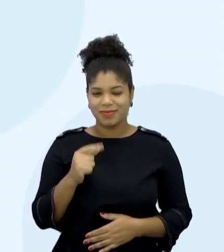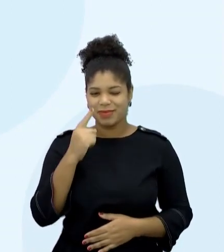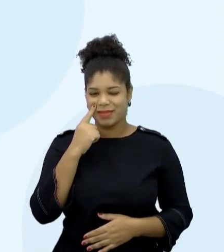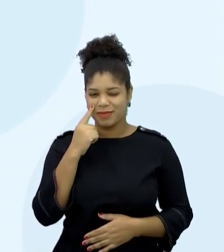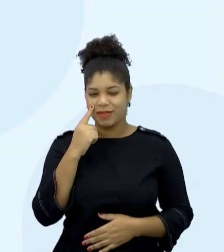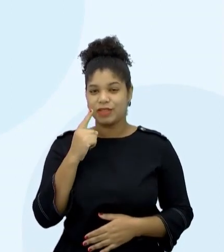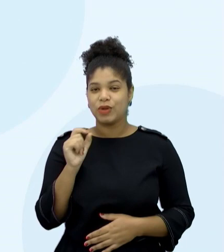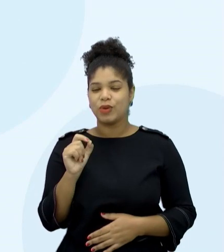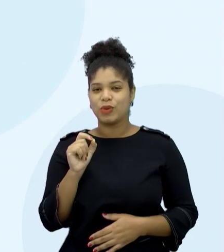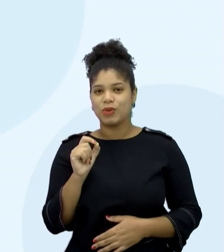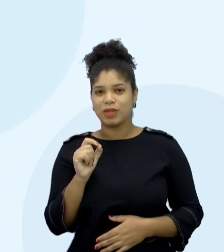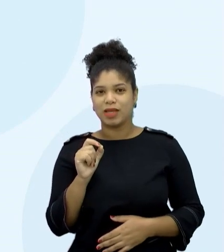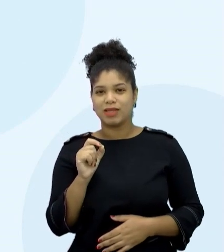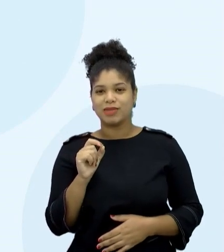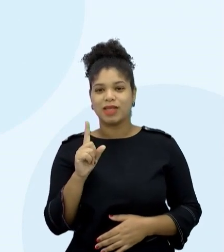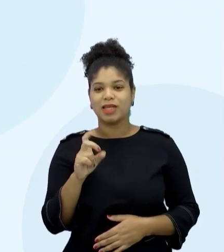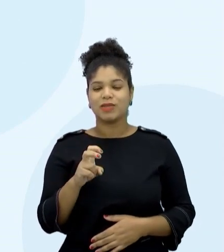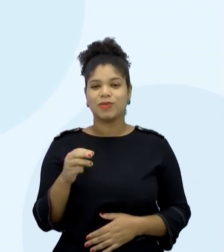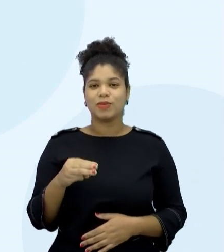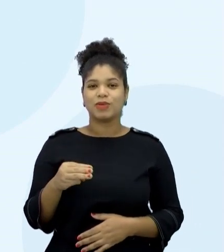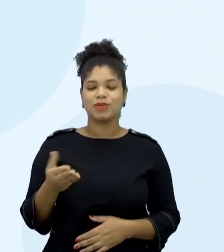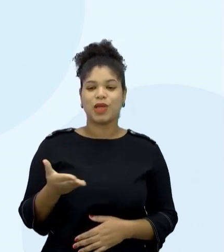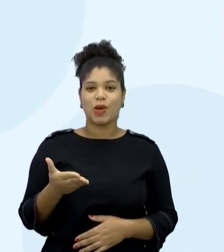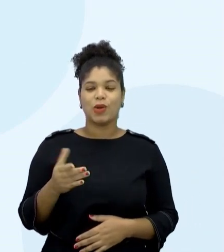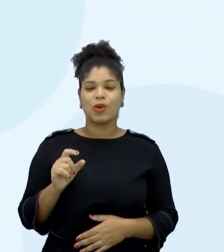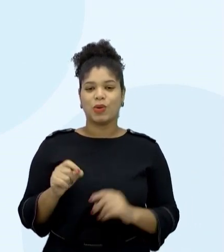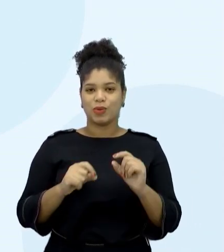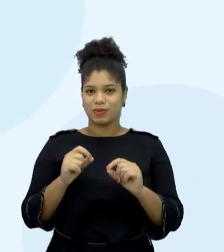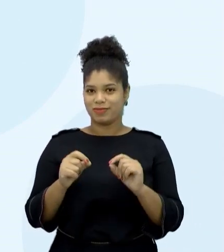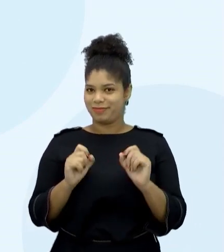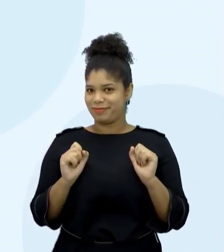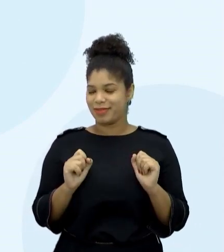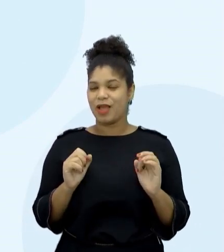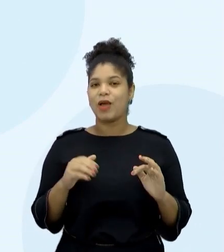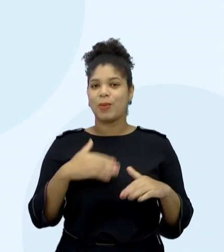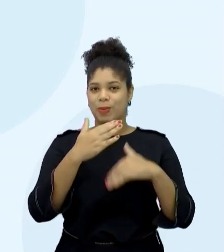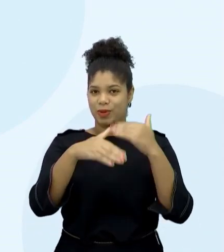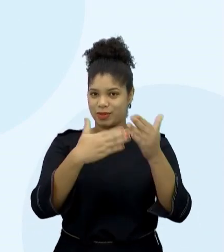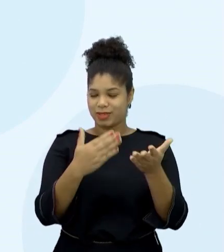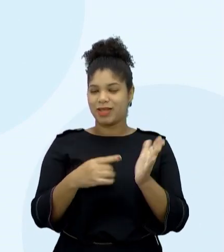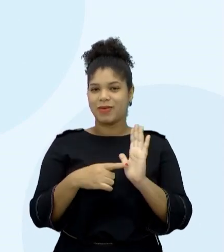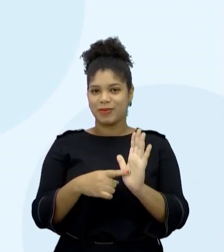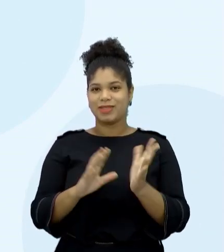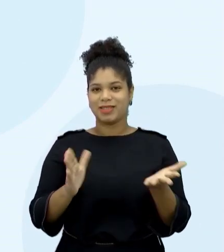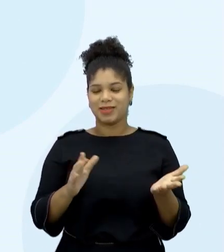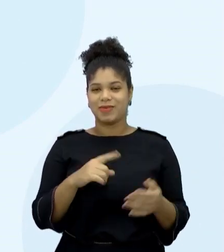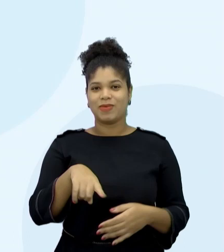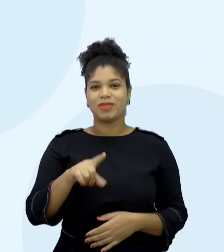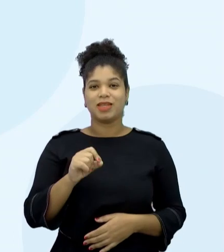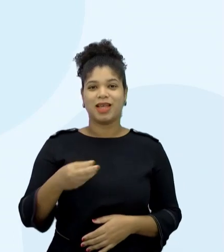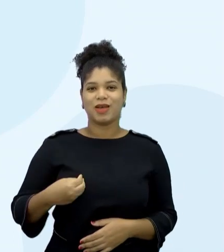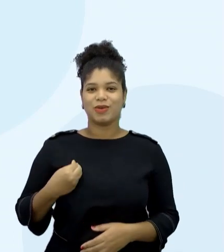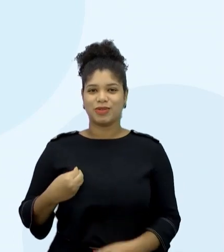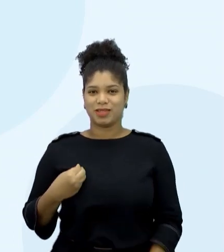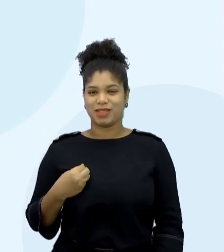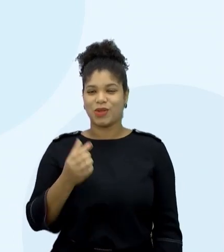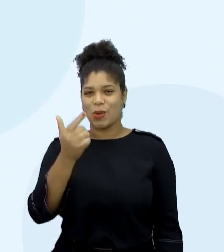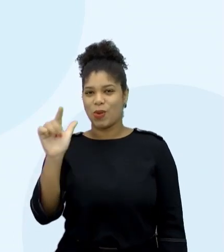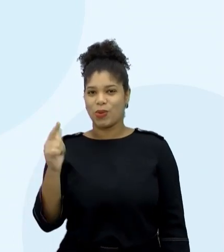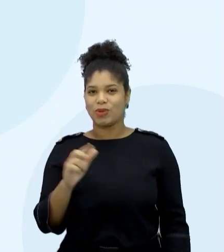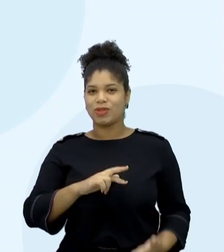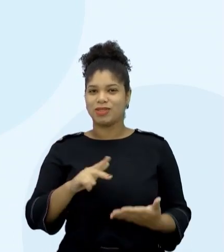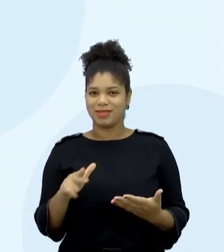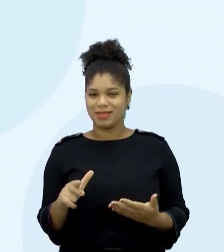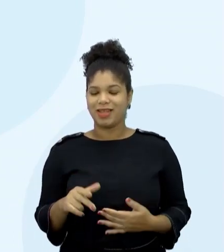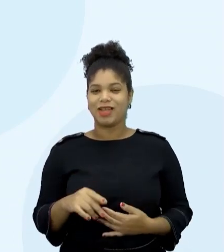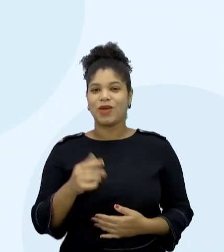nosso trabalho de hoje nos próximos 15 minutos. Além desses processos que foram apresentados aqui, existem muitos outros